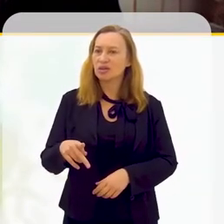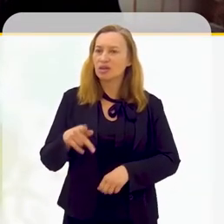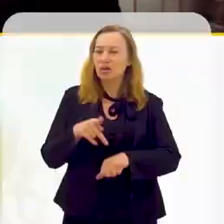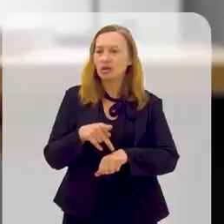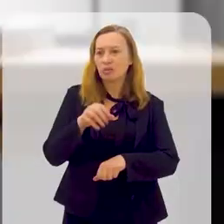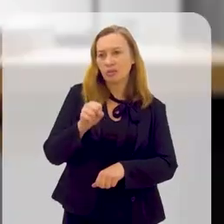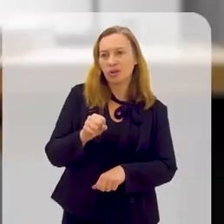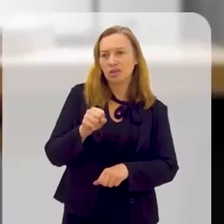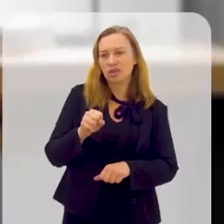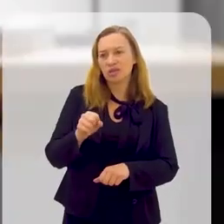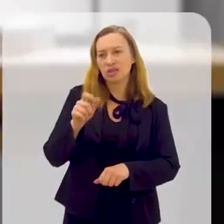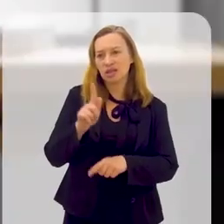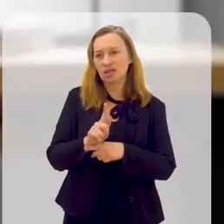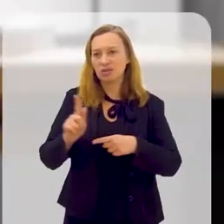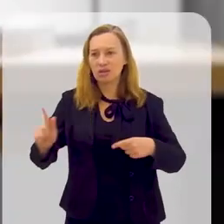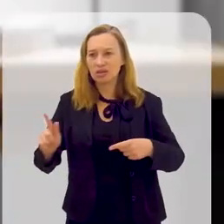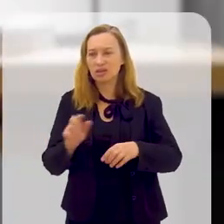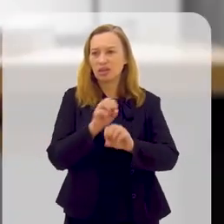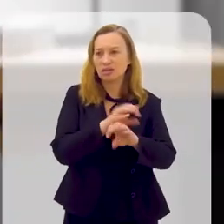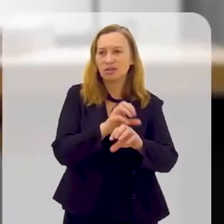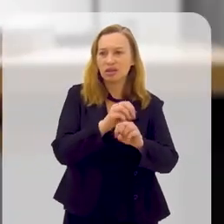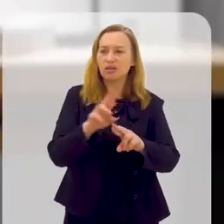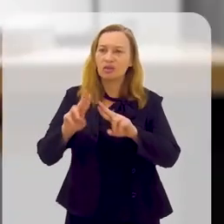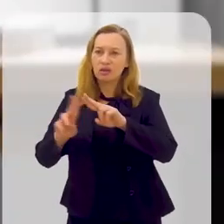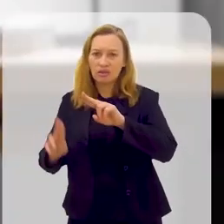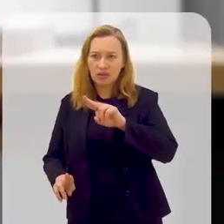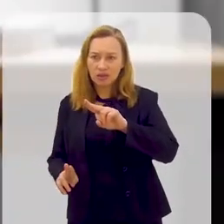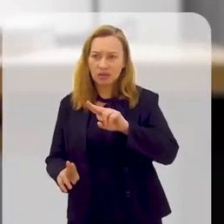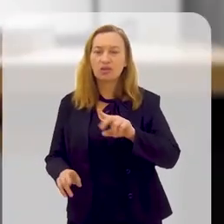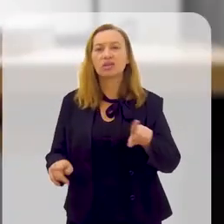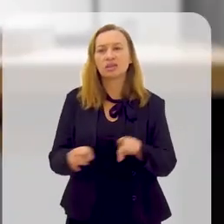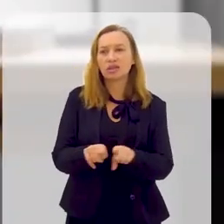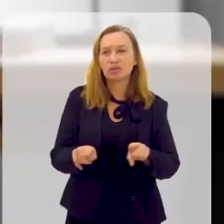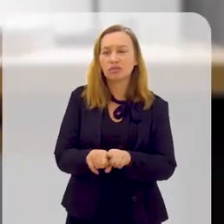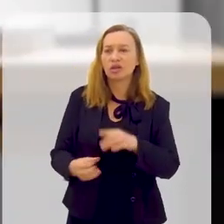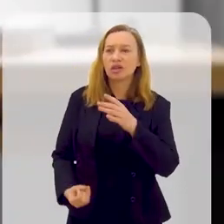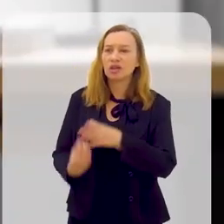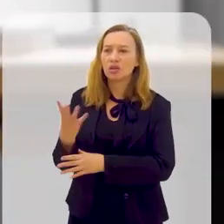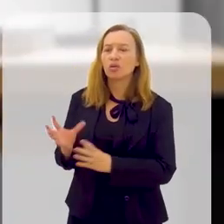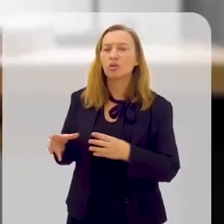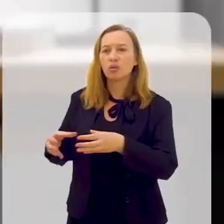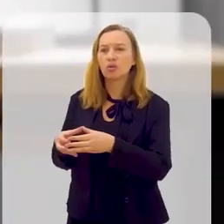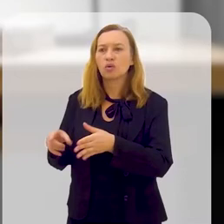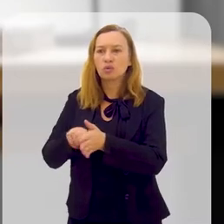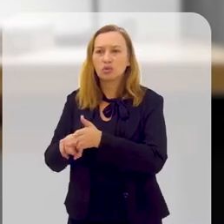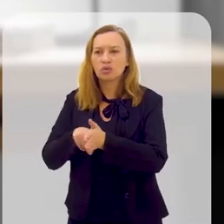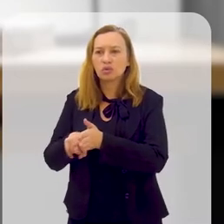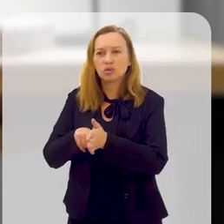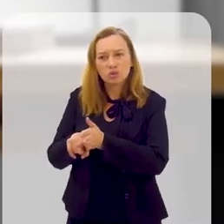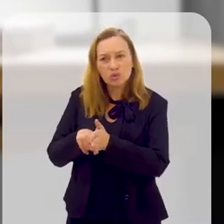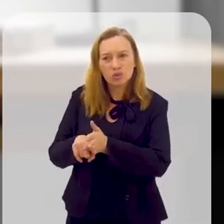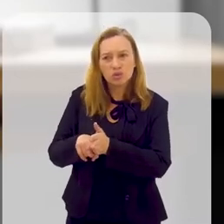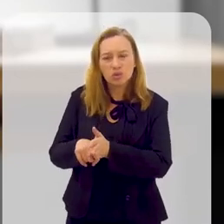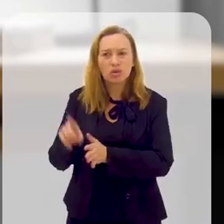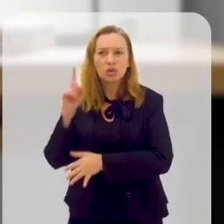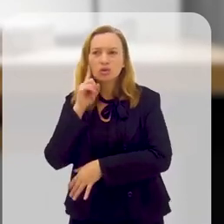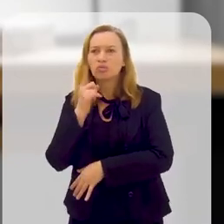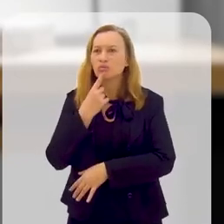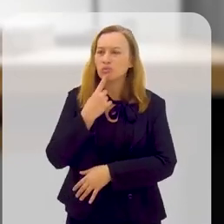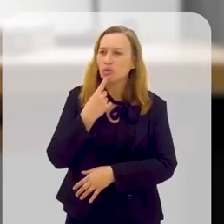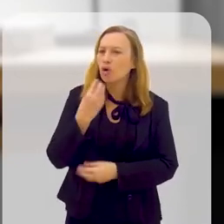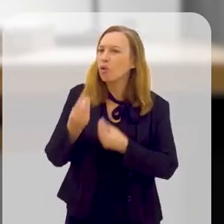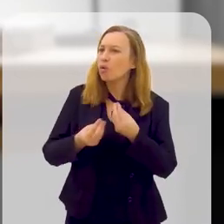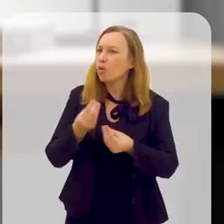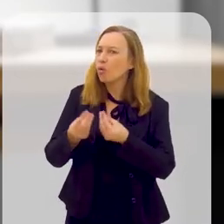associada do programa de pós-graduação em educação da UFRJ e fundadora do grupo de estudos e